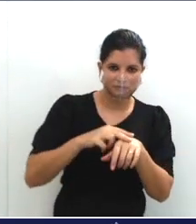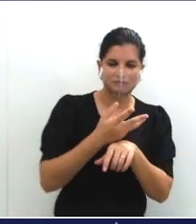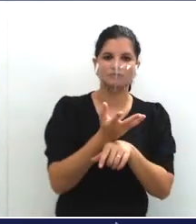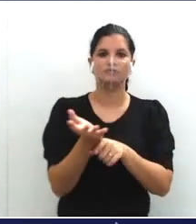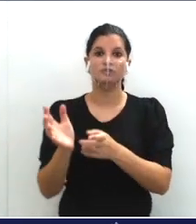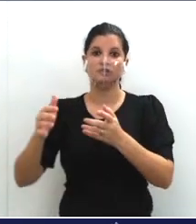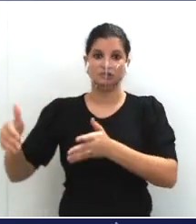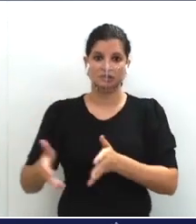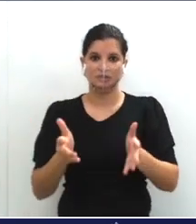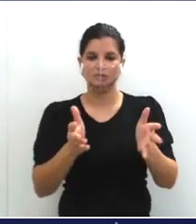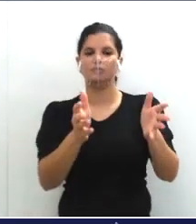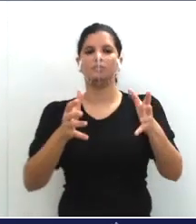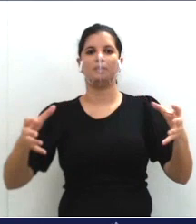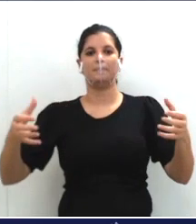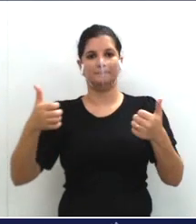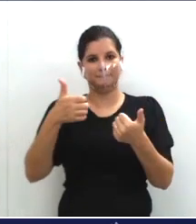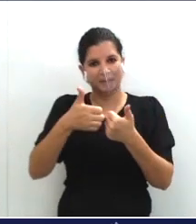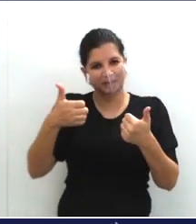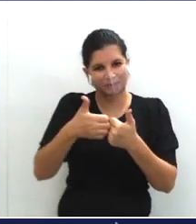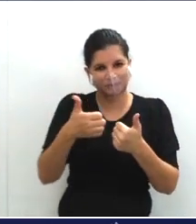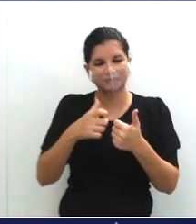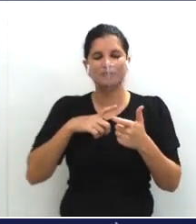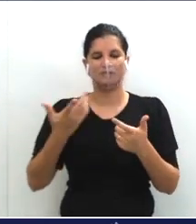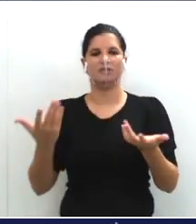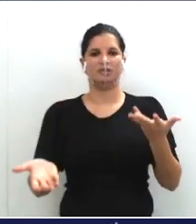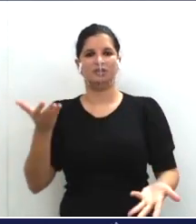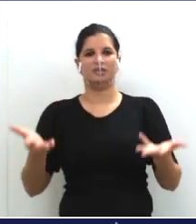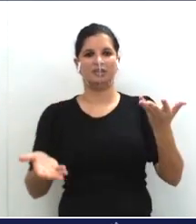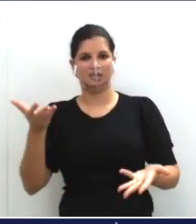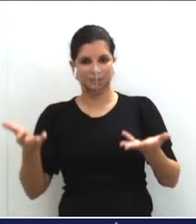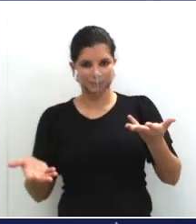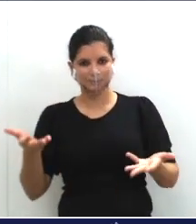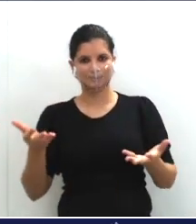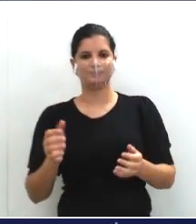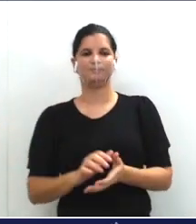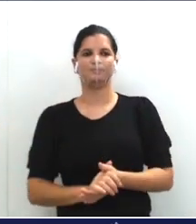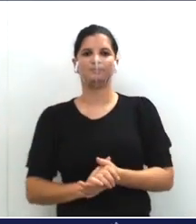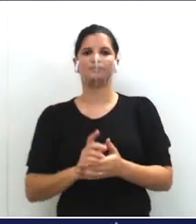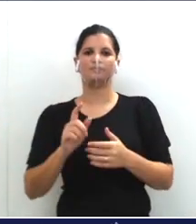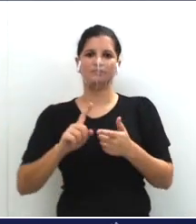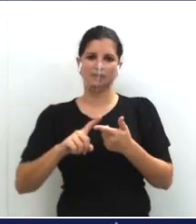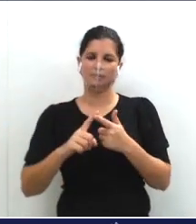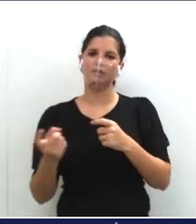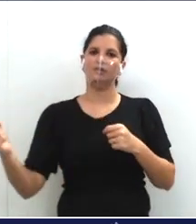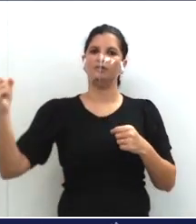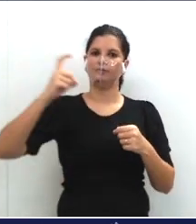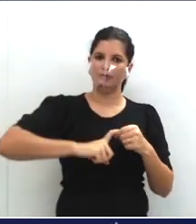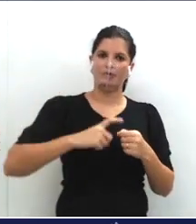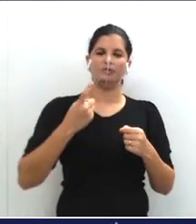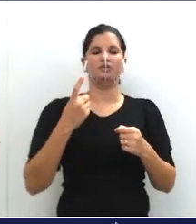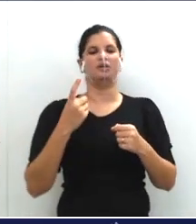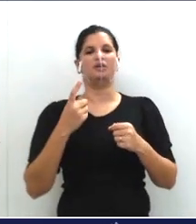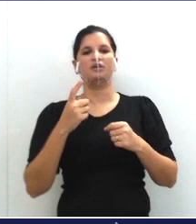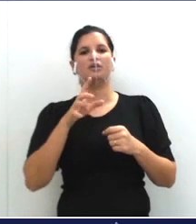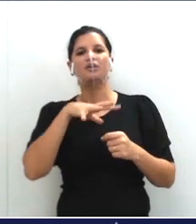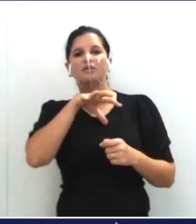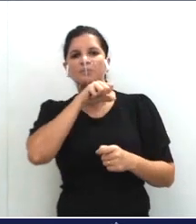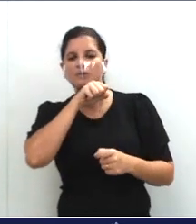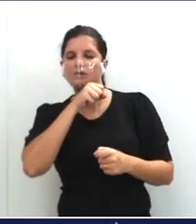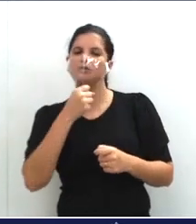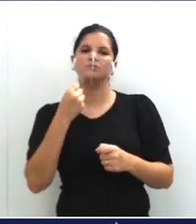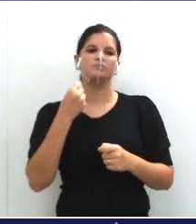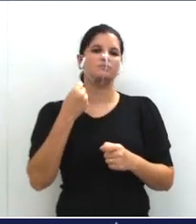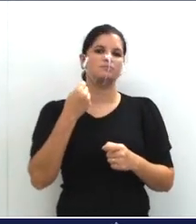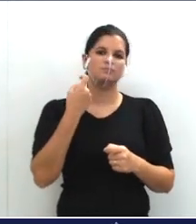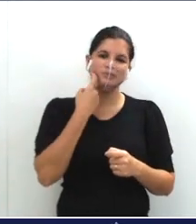no leito e no lago da barragem, mantendo aí o equilíbrio da mesma, a recuperação de espécies